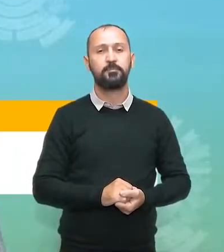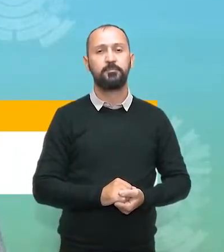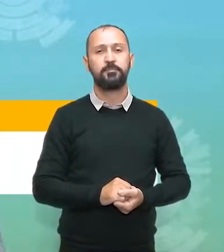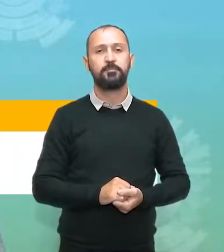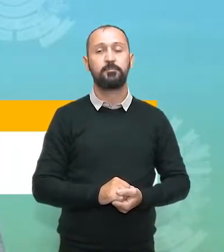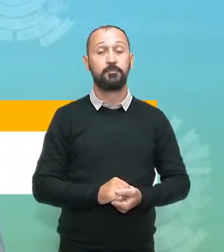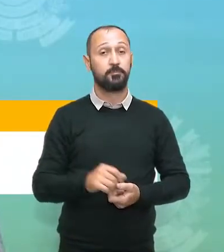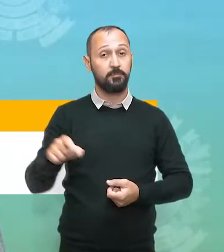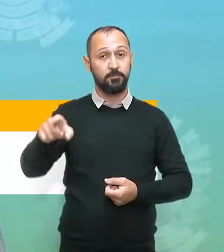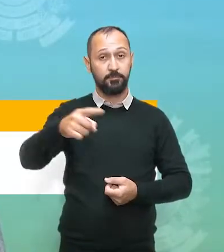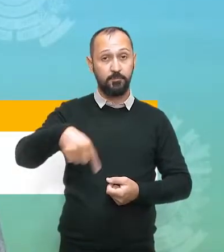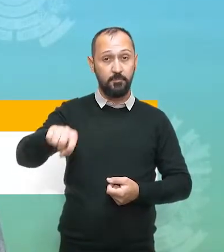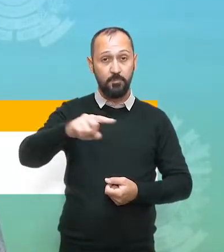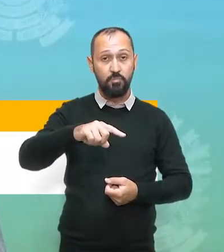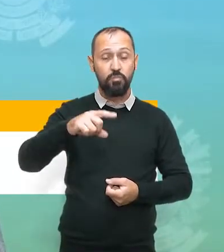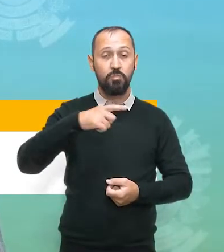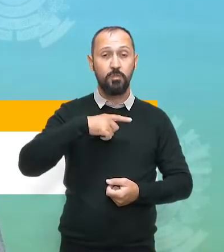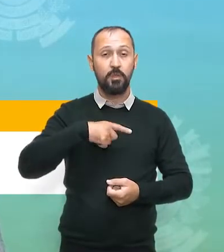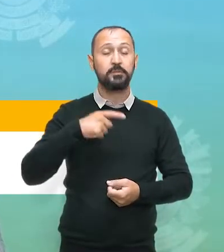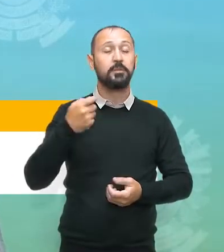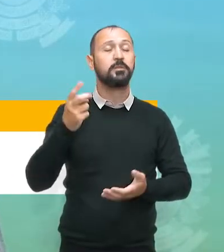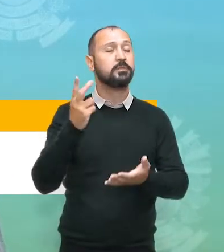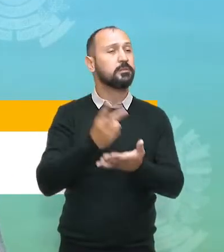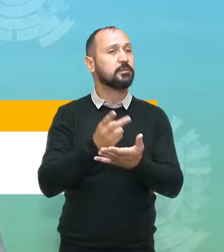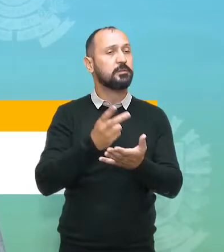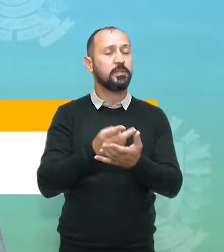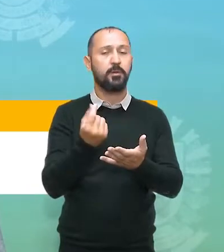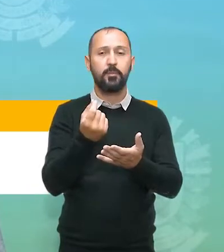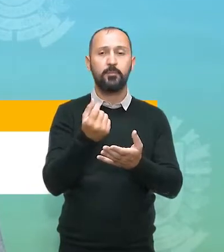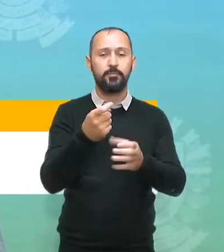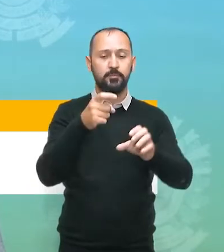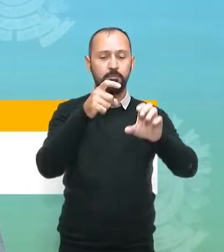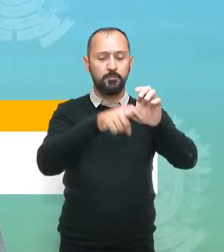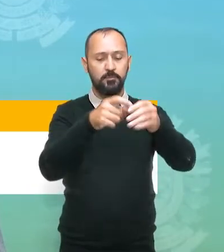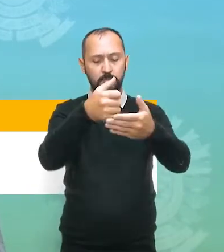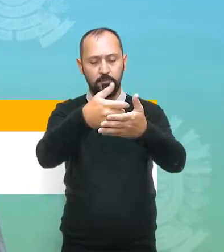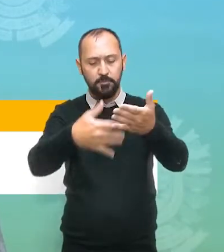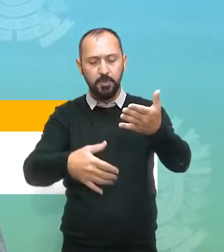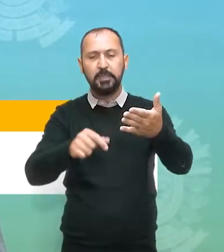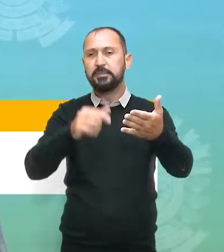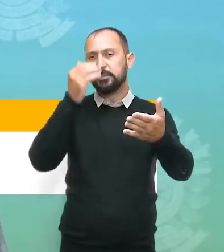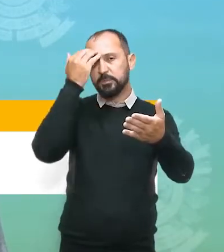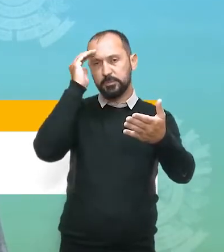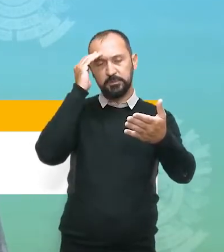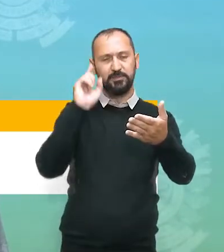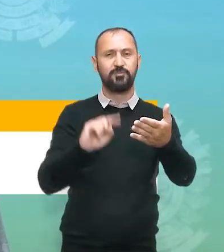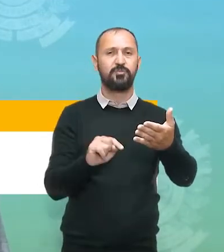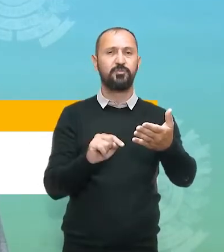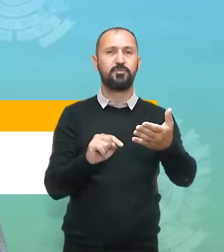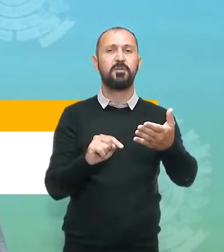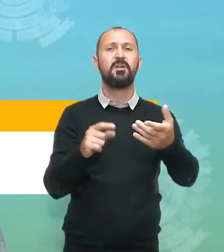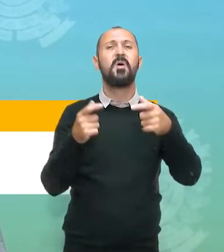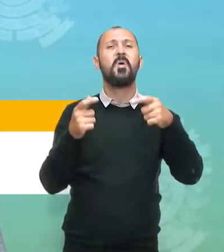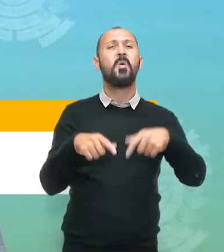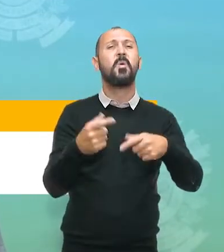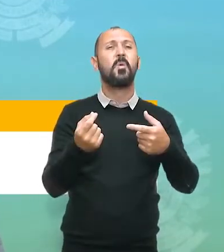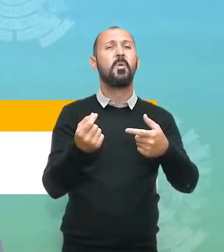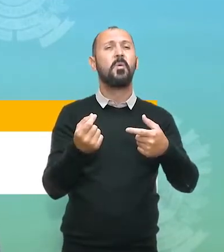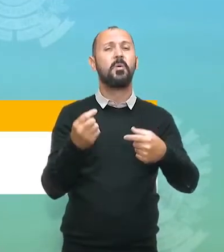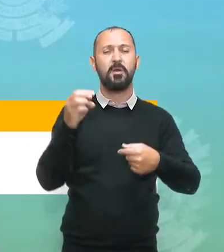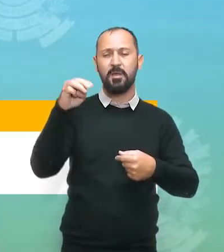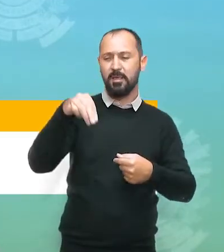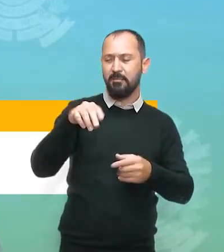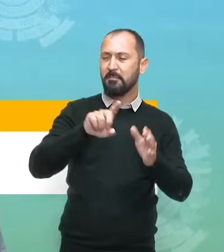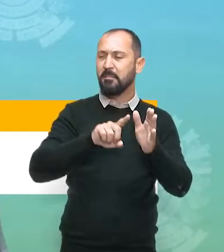as pessoas é recebem em cobranças e muitas vezes sequer entendem é da onde